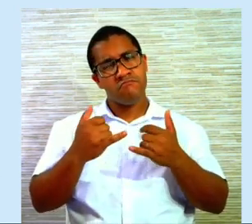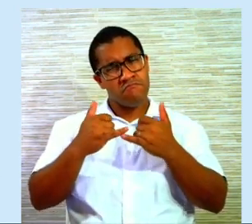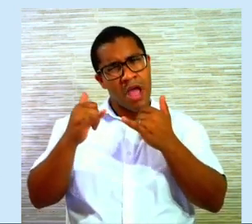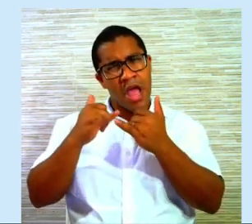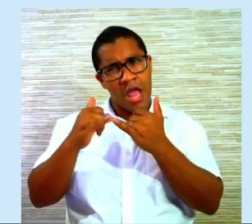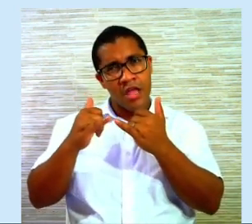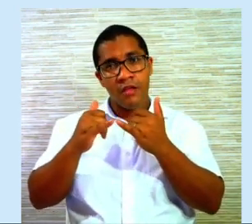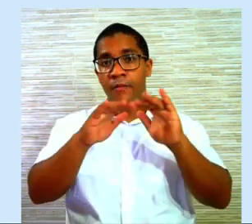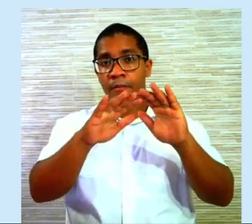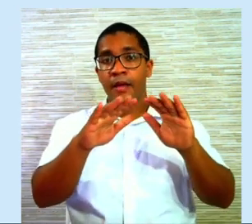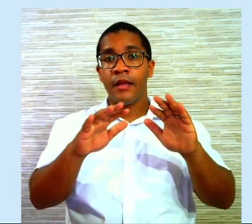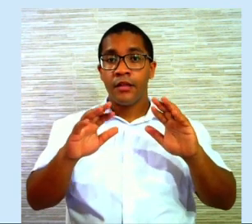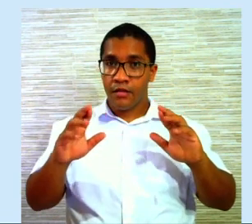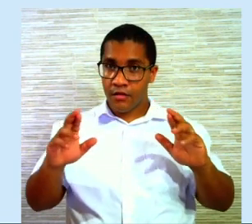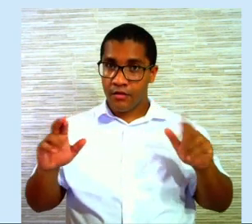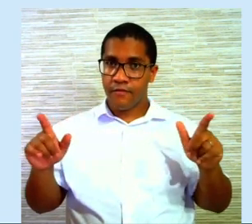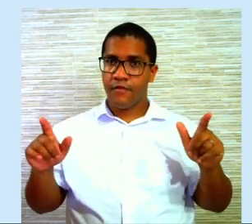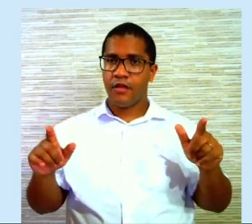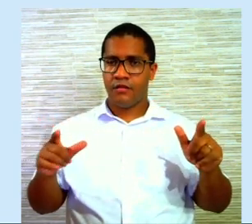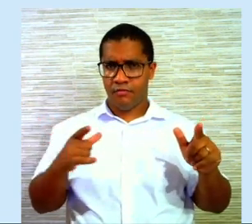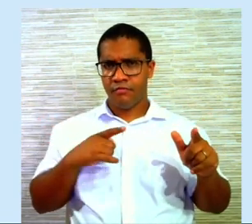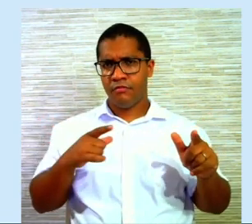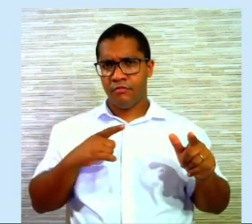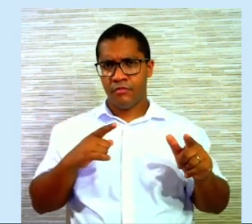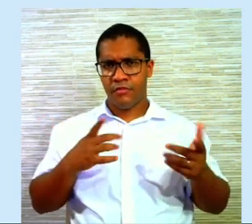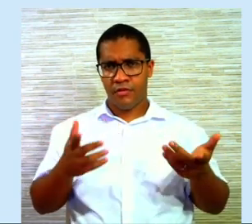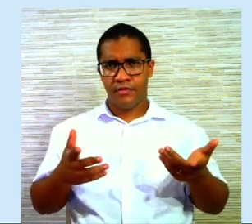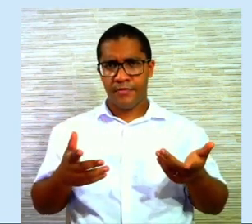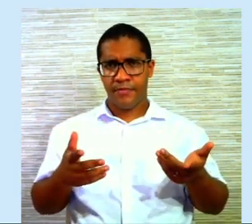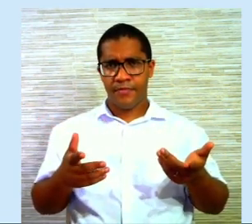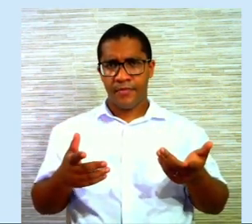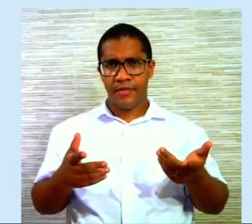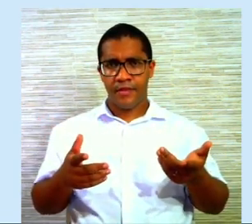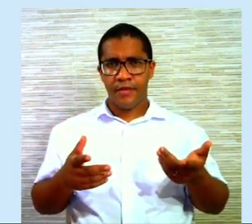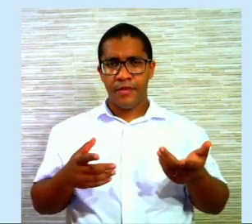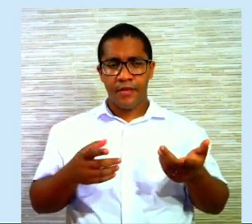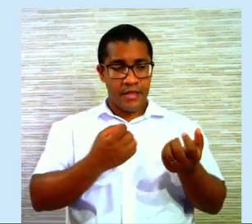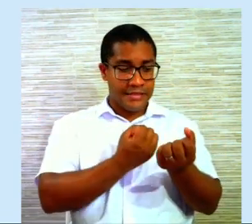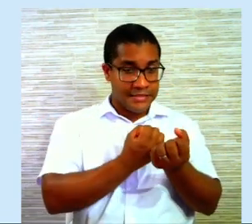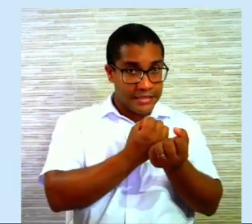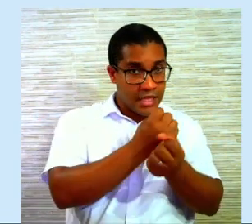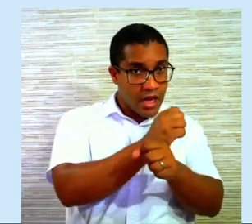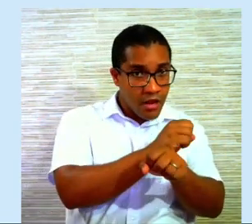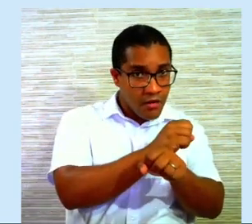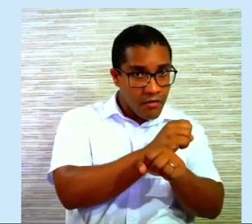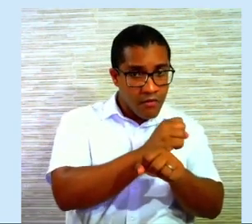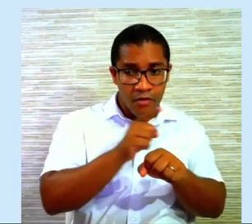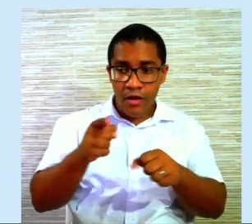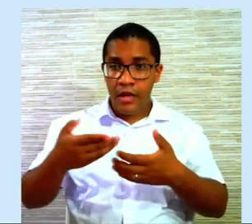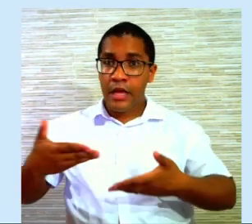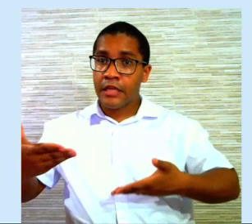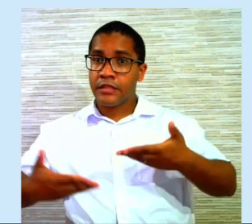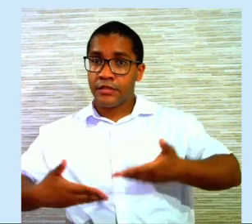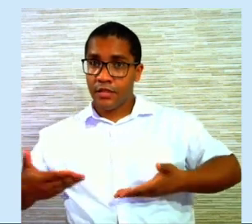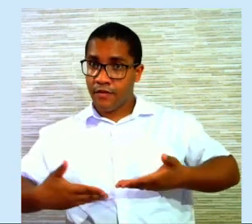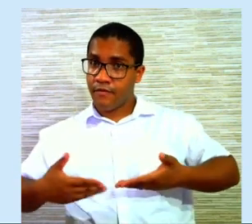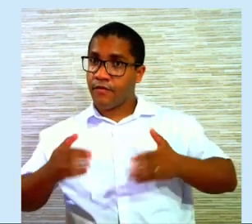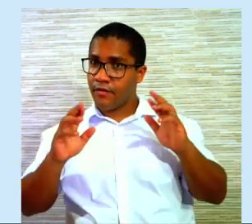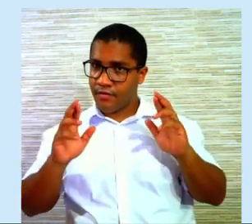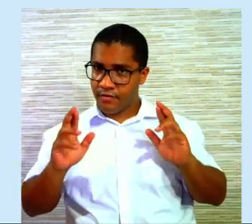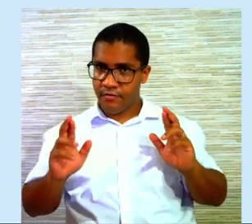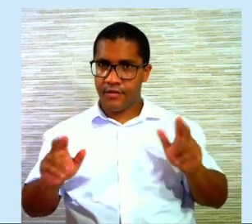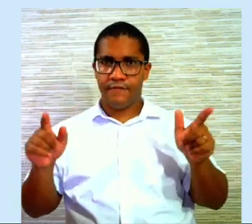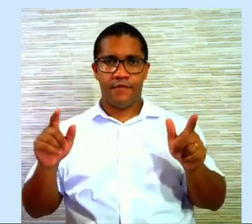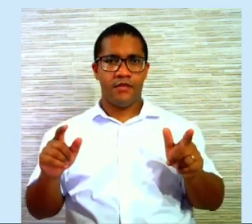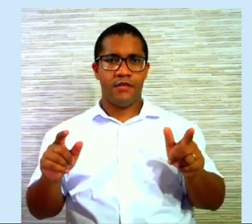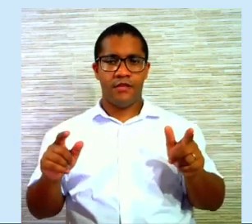mas há uma diferença muito grande entre regime de escravidão e regime de